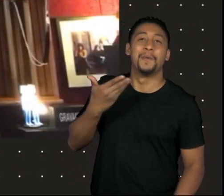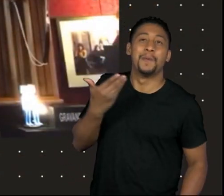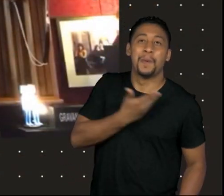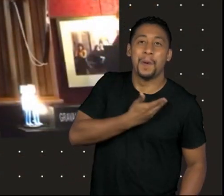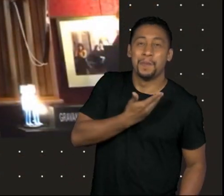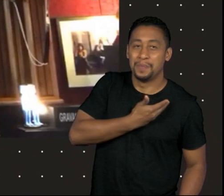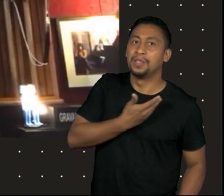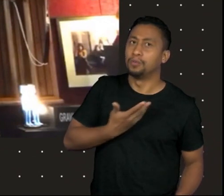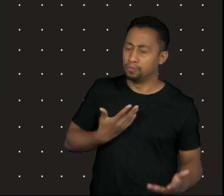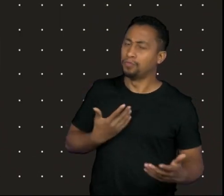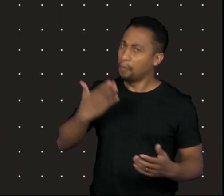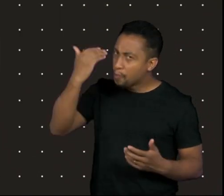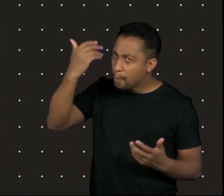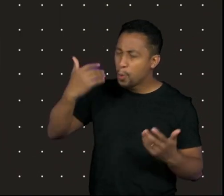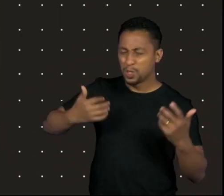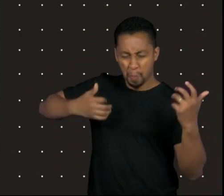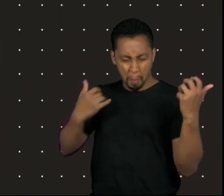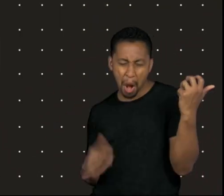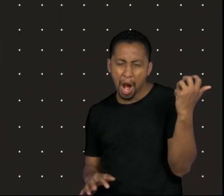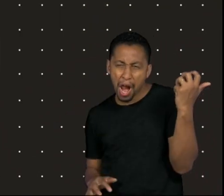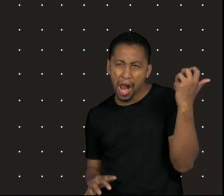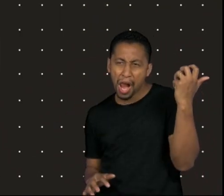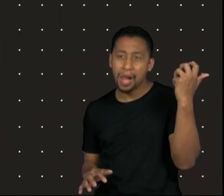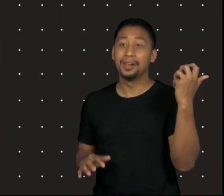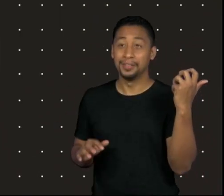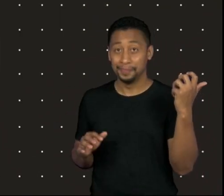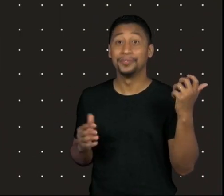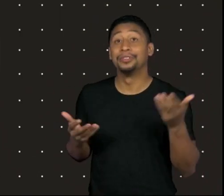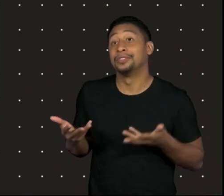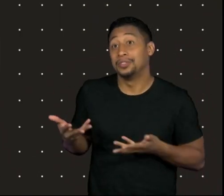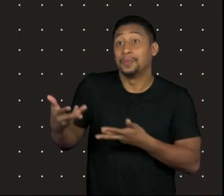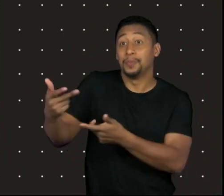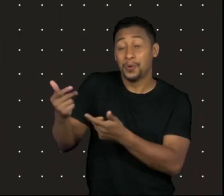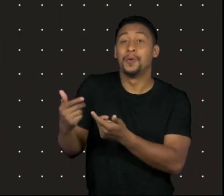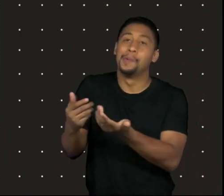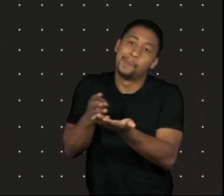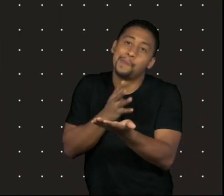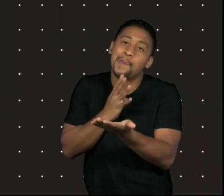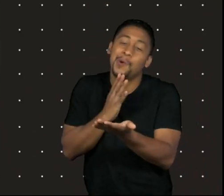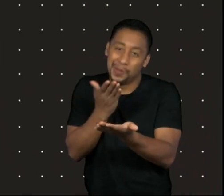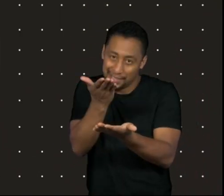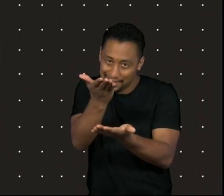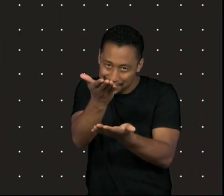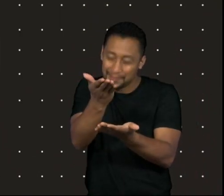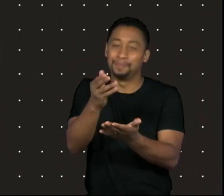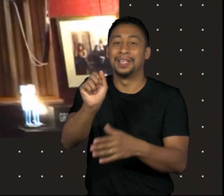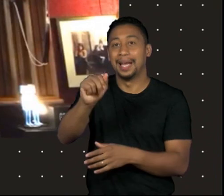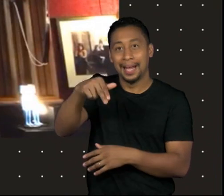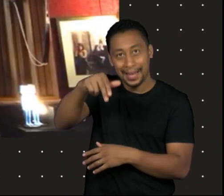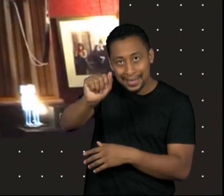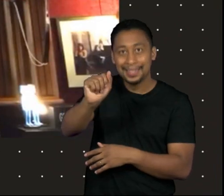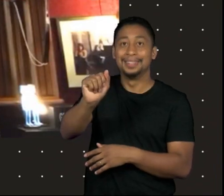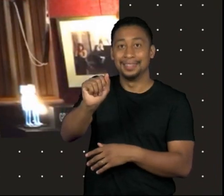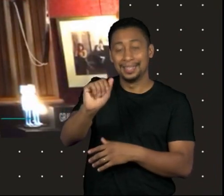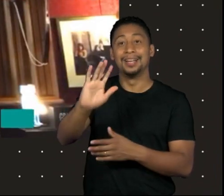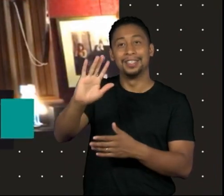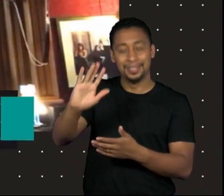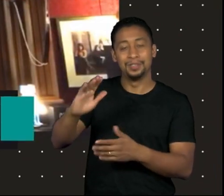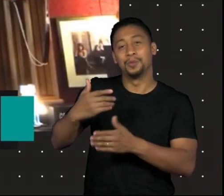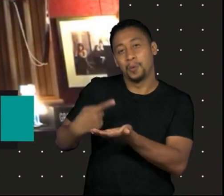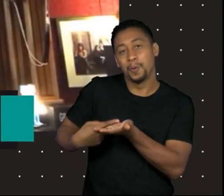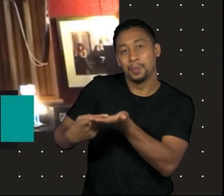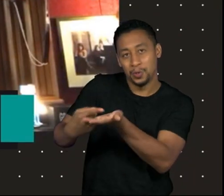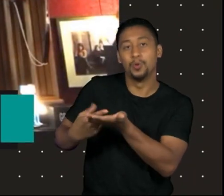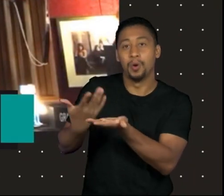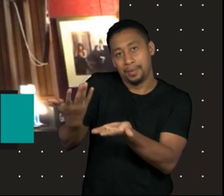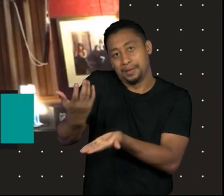grande guitarrista, trouxe a Ana para me conhecer e para fazer um primeiro single no meu estúdio, Aí eu tive o prazer de produzir esse primeiro single, que foi um